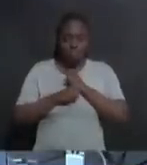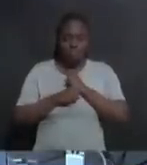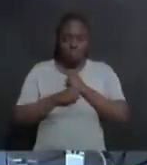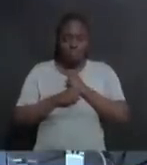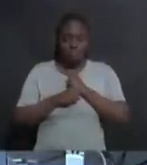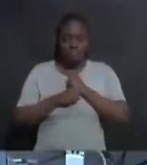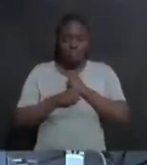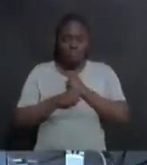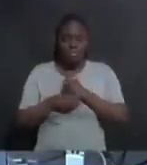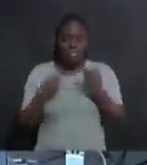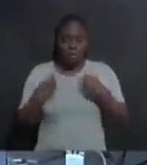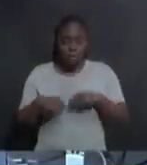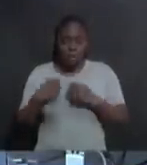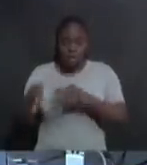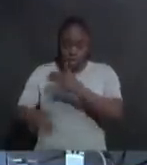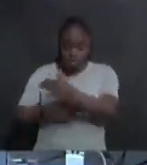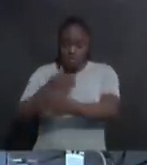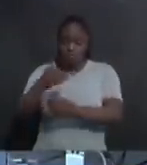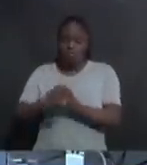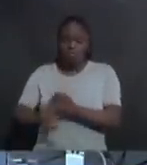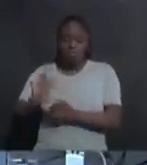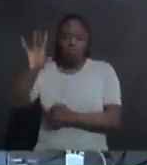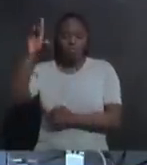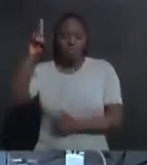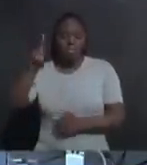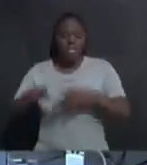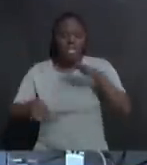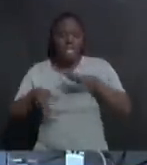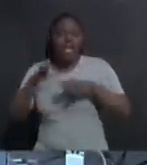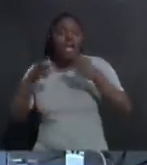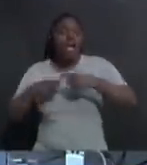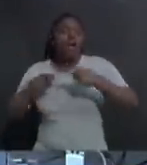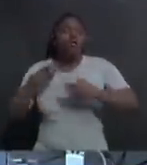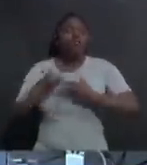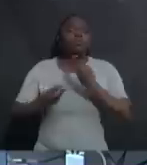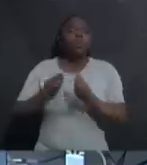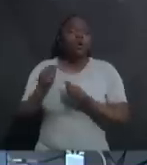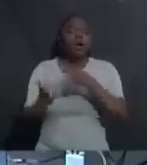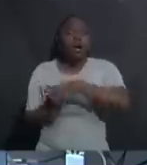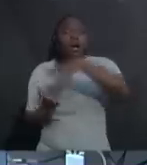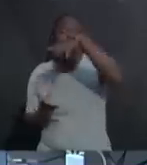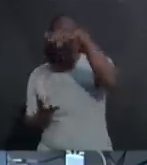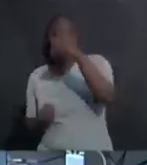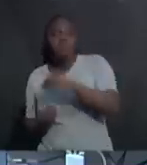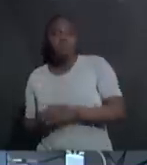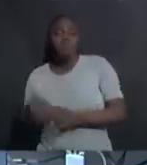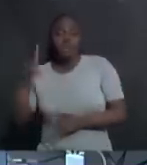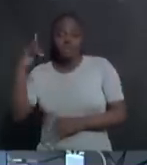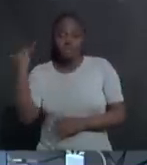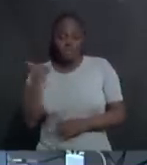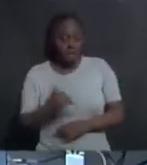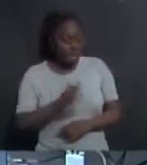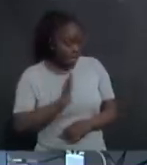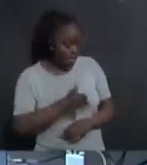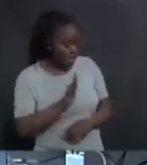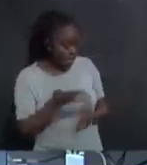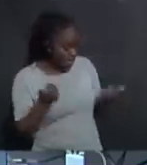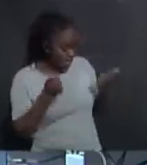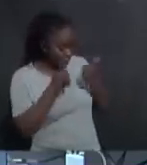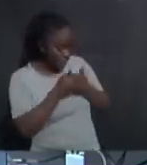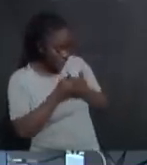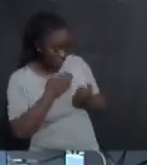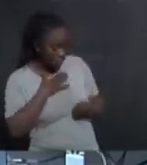gente precisa ir lá diante dele. Aí no que a gente está desovando a nossa alma diante dele, ele fala assim: ah, já que você está chegando mais perto, eu quero te contar um